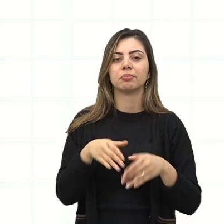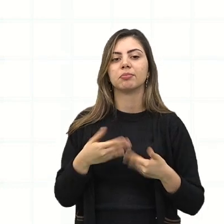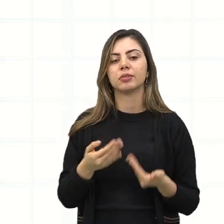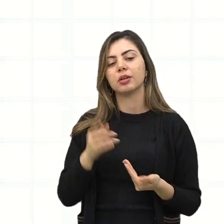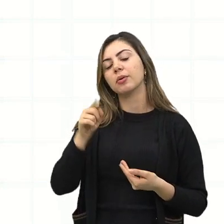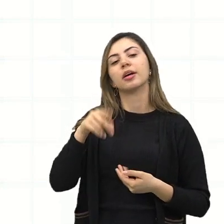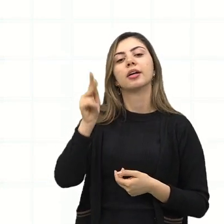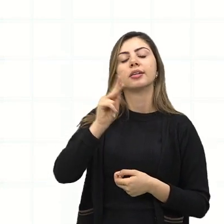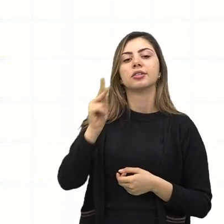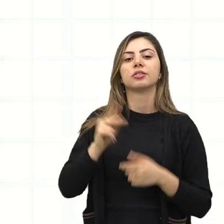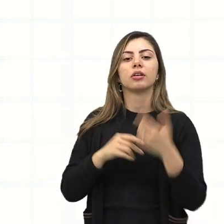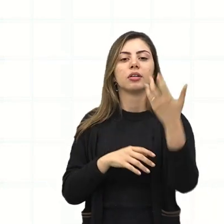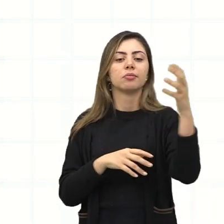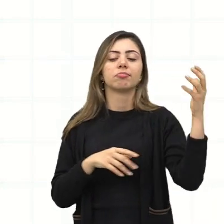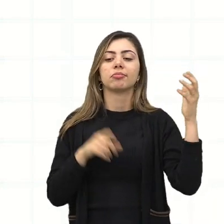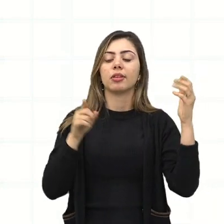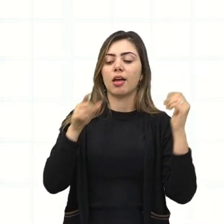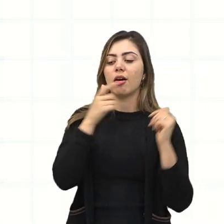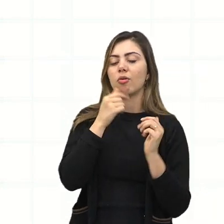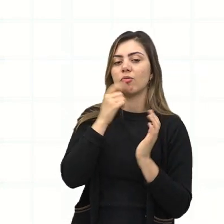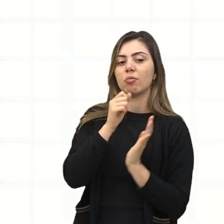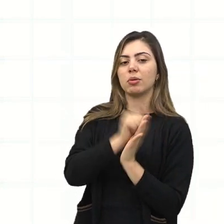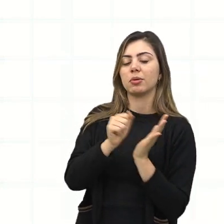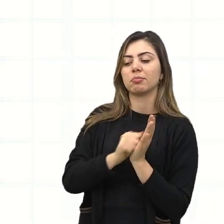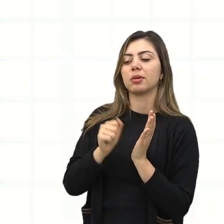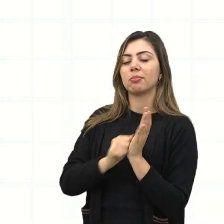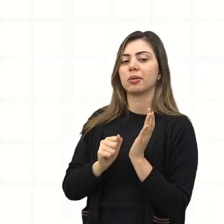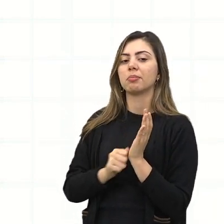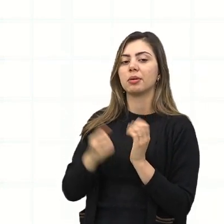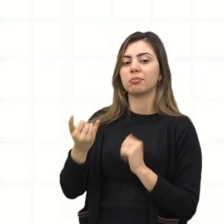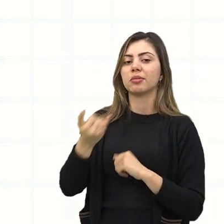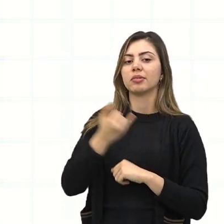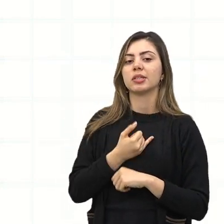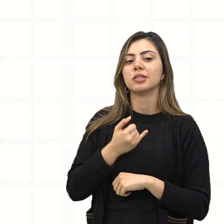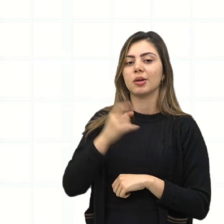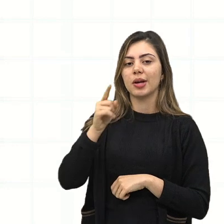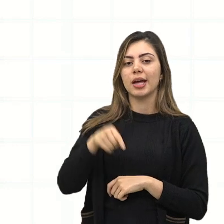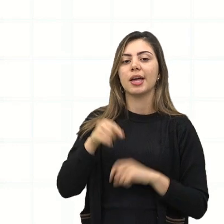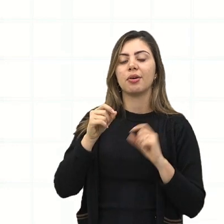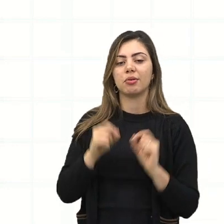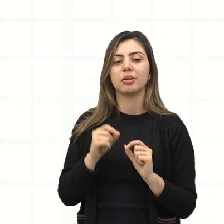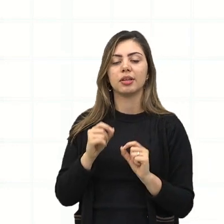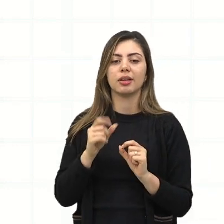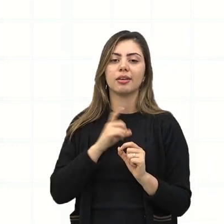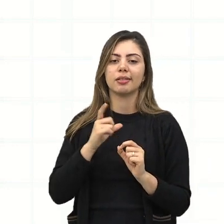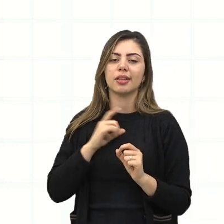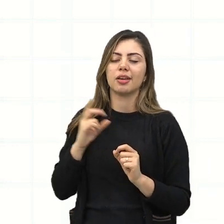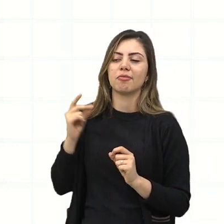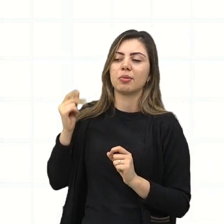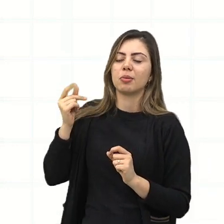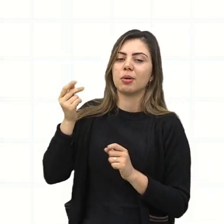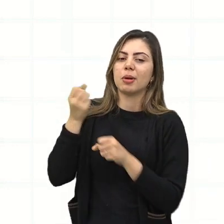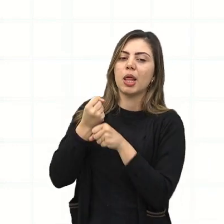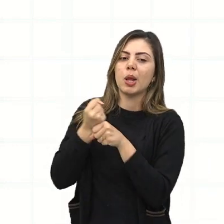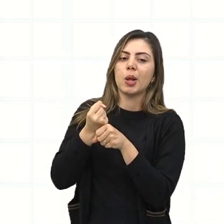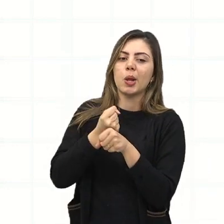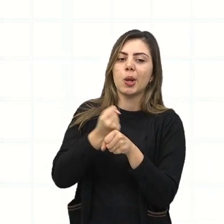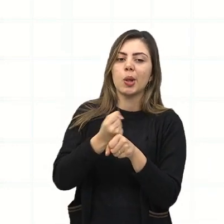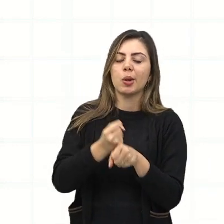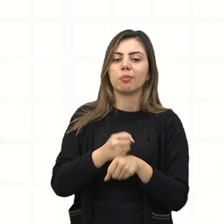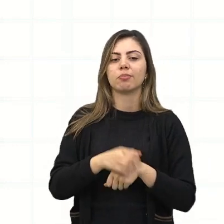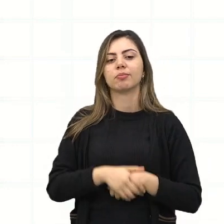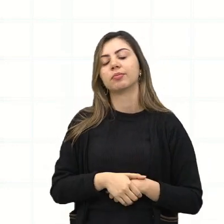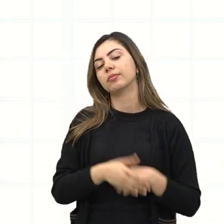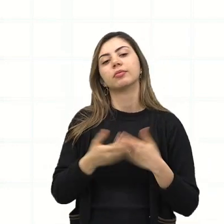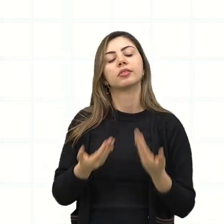mata, Carvajal me contou, e a saga da raça é a lenda mais viva que o tempo guardou. E nós vamos ter o bis, né, trazendo de novo